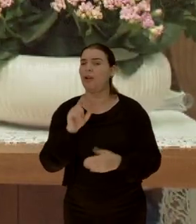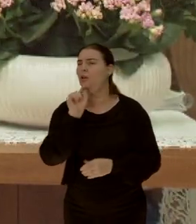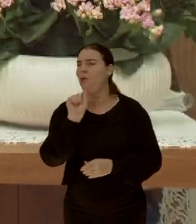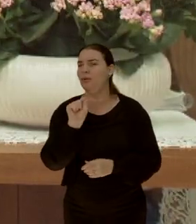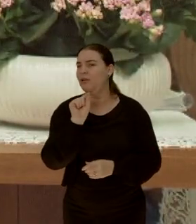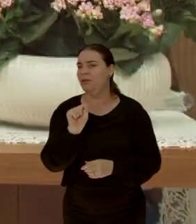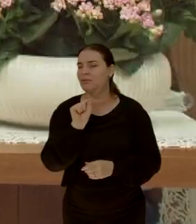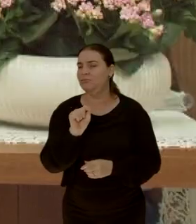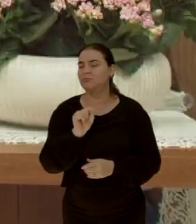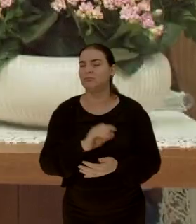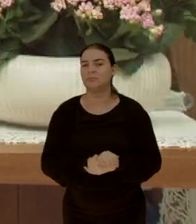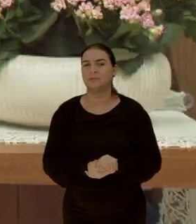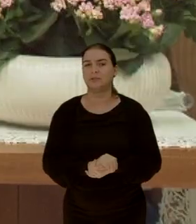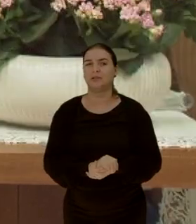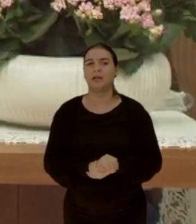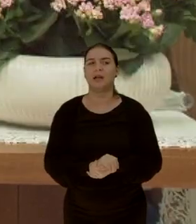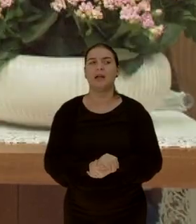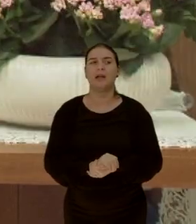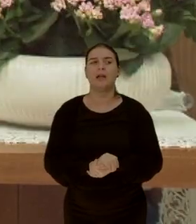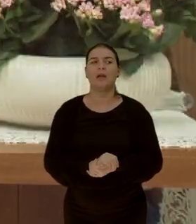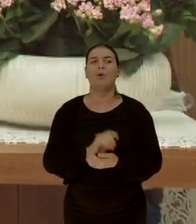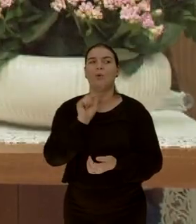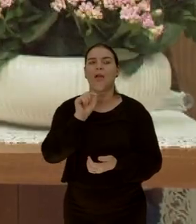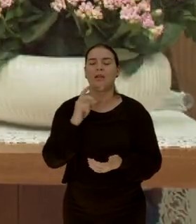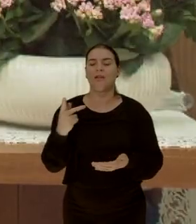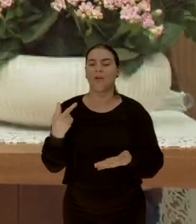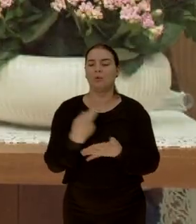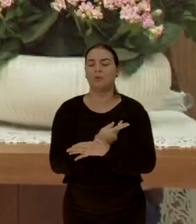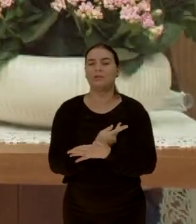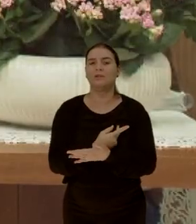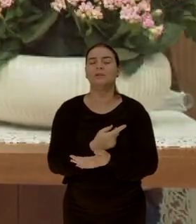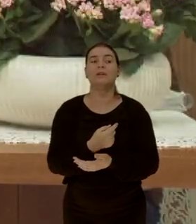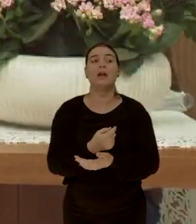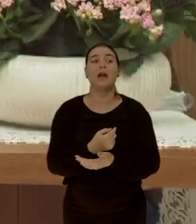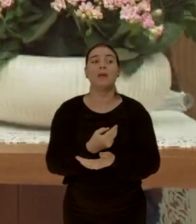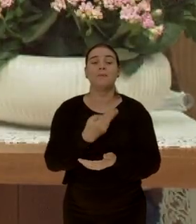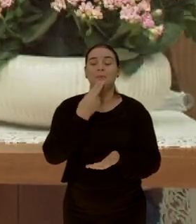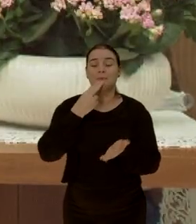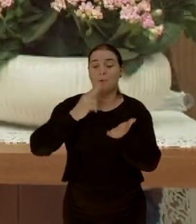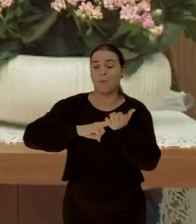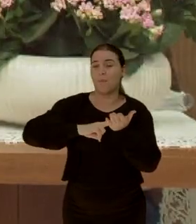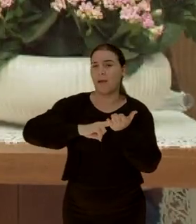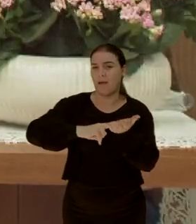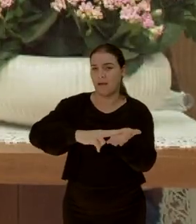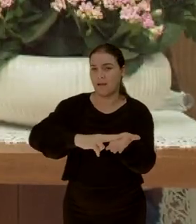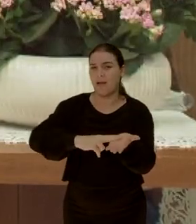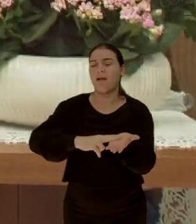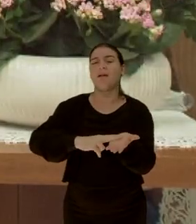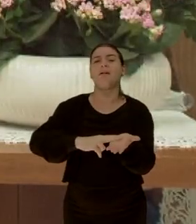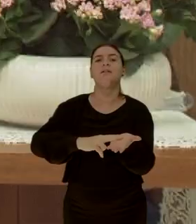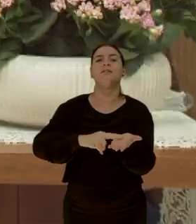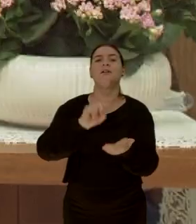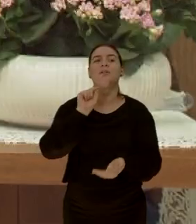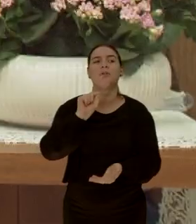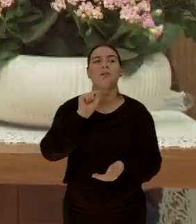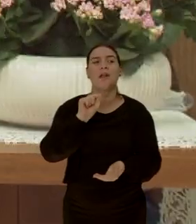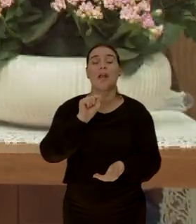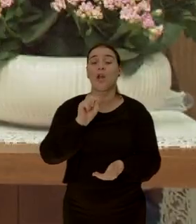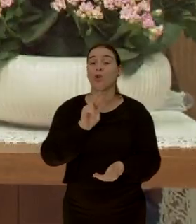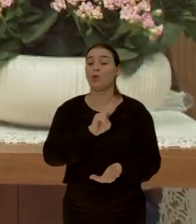irmãs. A resposta. Ultimamente, chegou uma carta de não sei o quê,